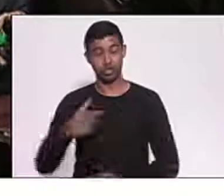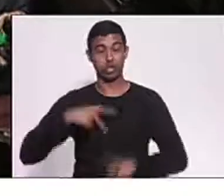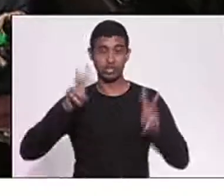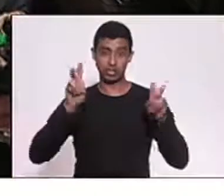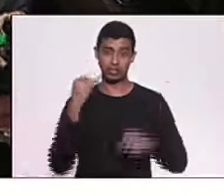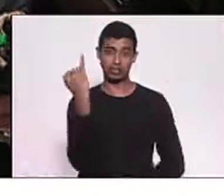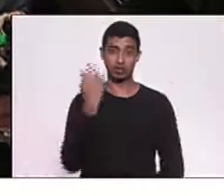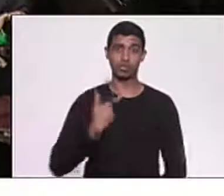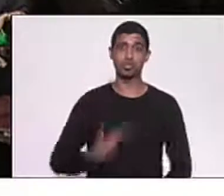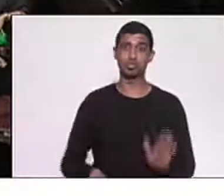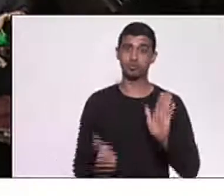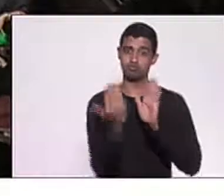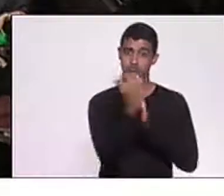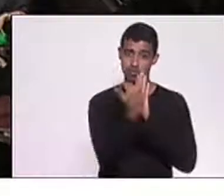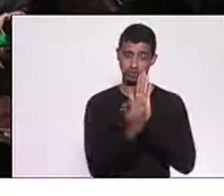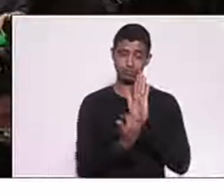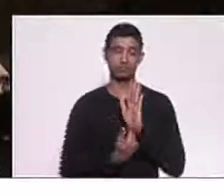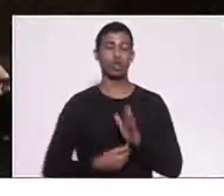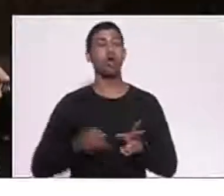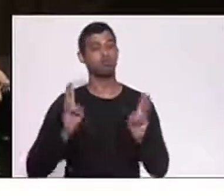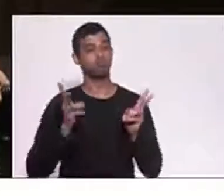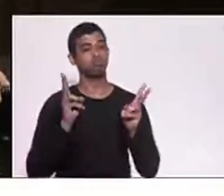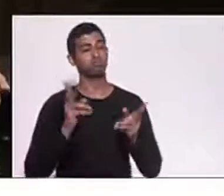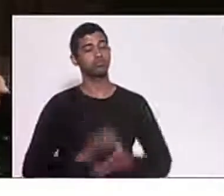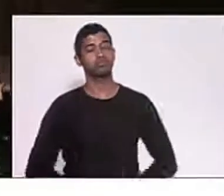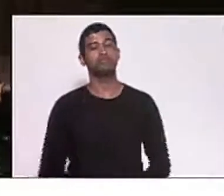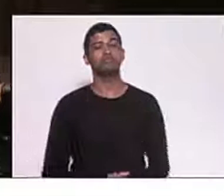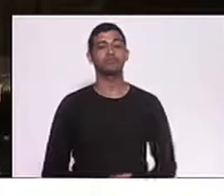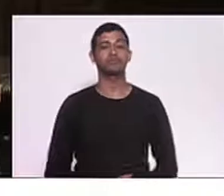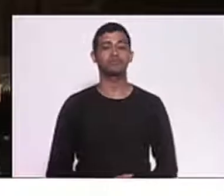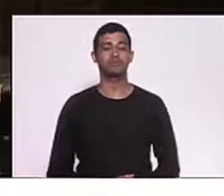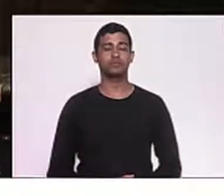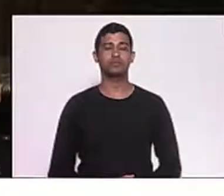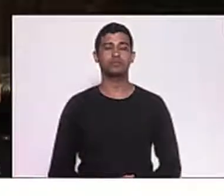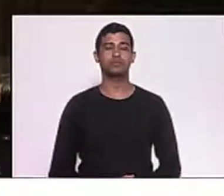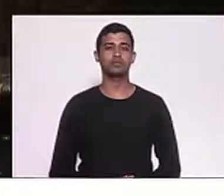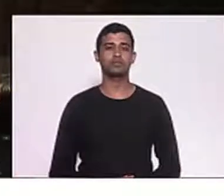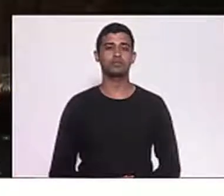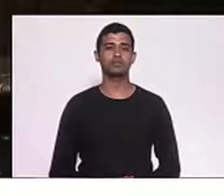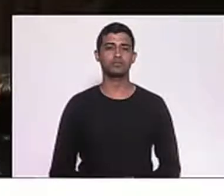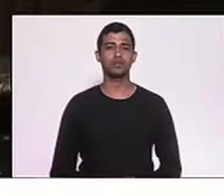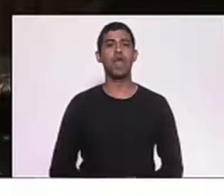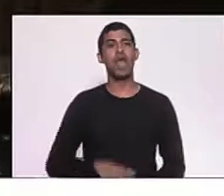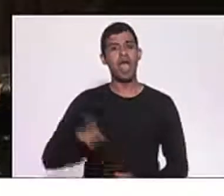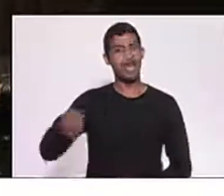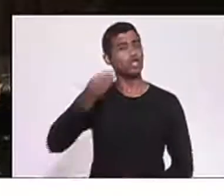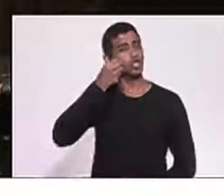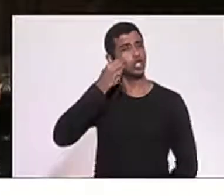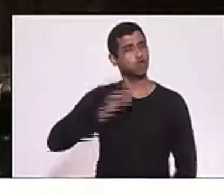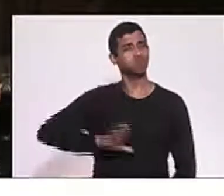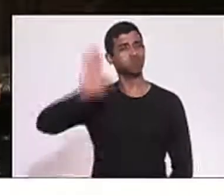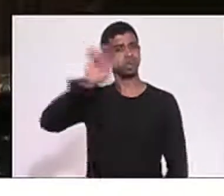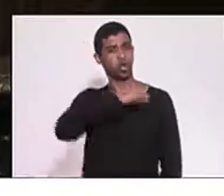tratando. Bom, mas continuando, ele se elegeu governador